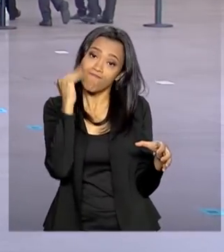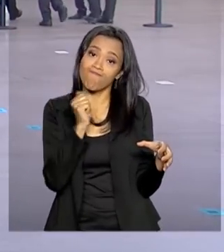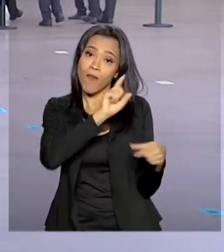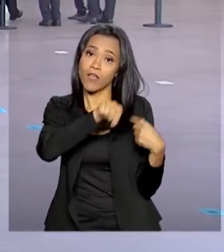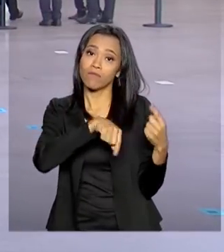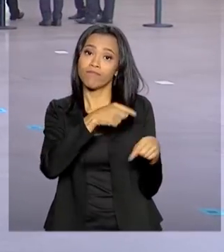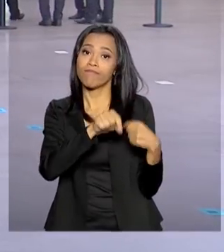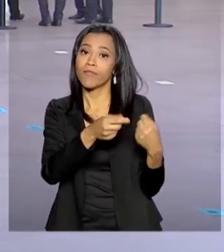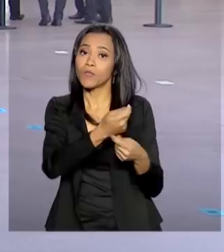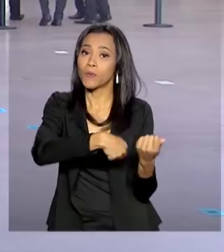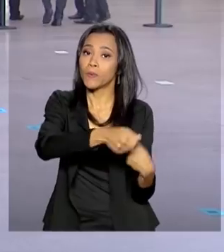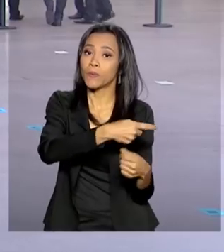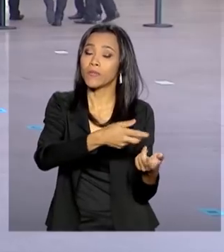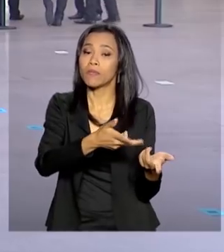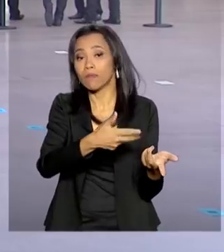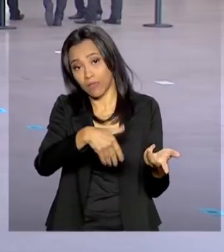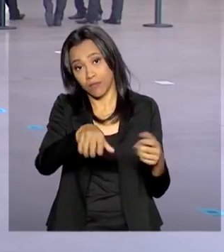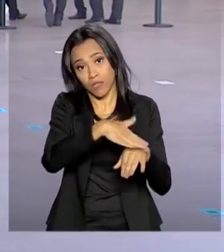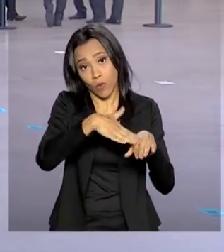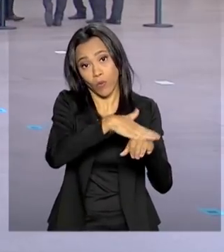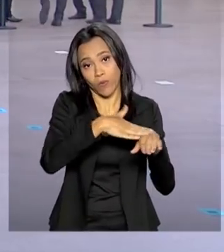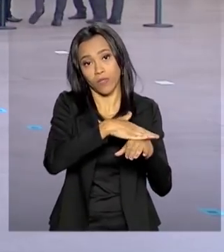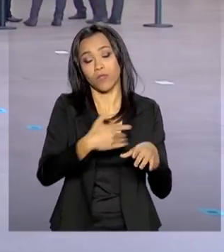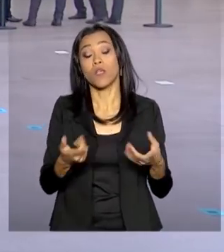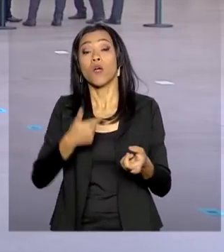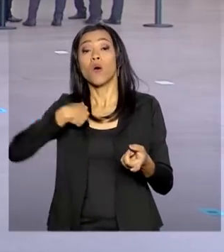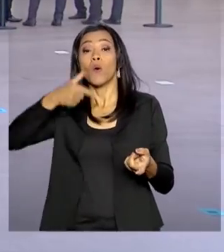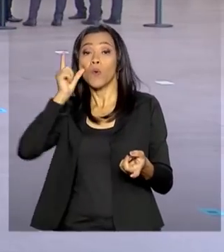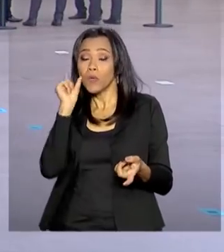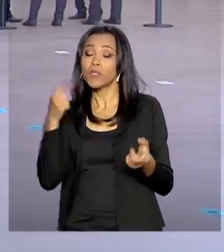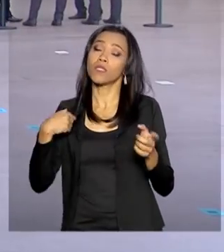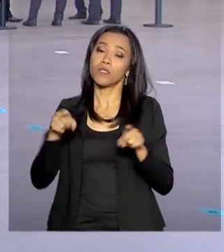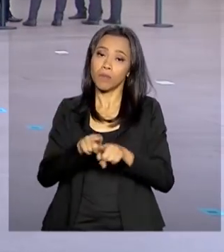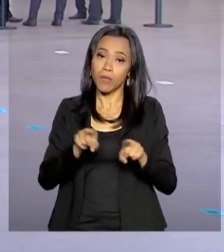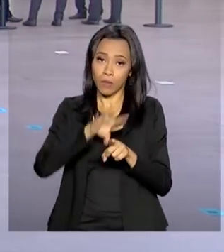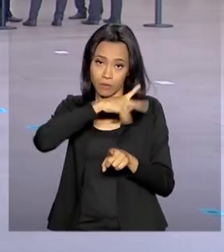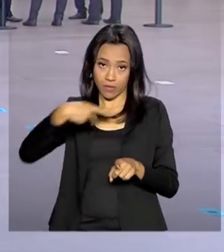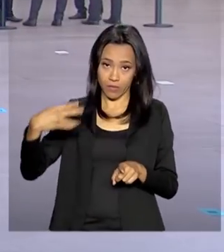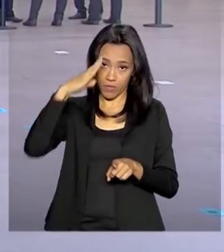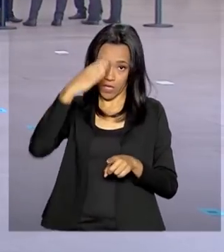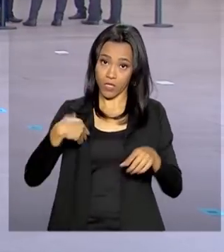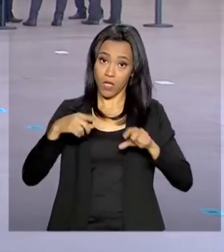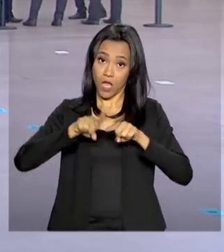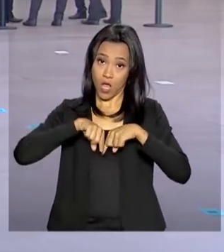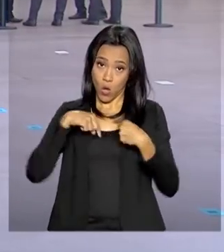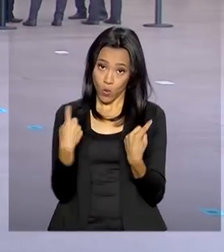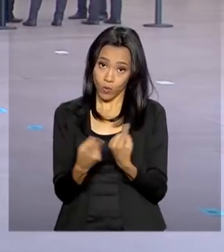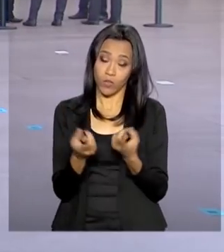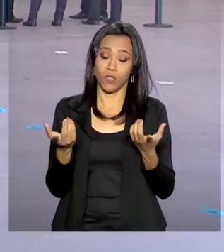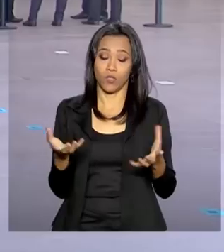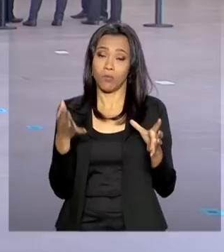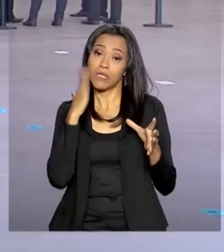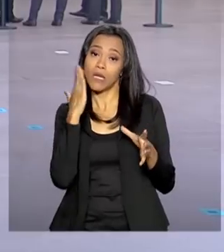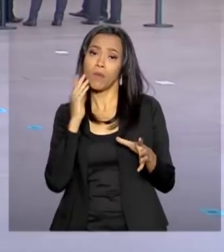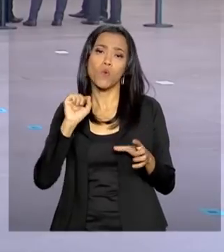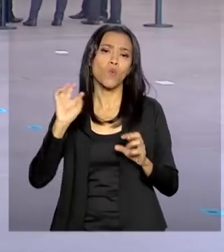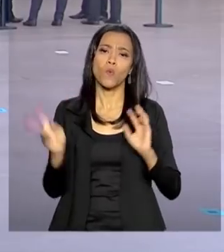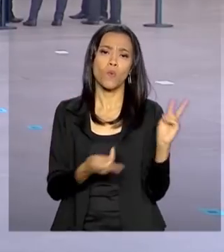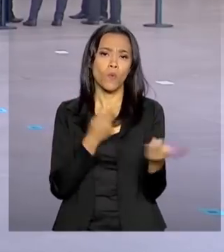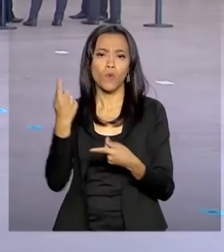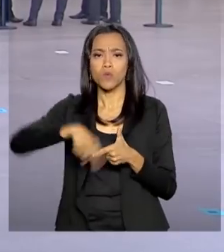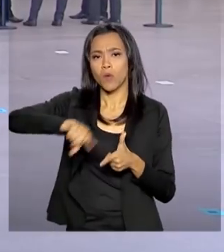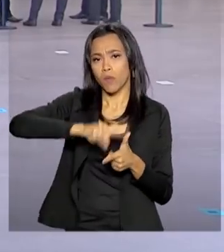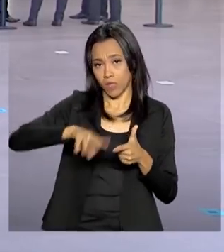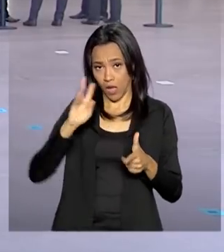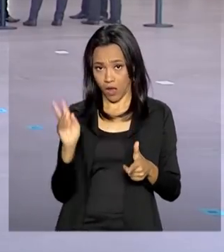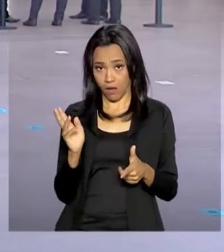ontem o presidente jair bolsonaro se reuniu com o ministro da defesa também para tratar desse assunto né sobre a crise no país vizinho e um dos